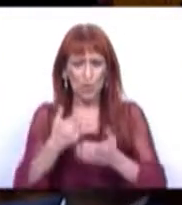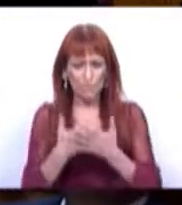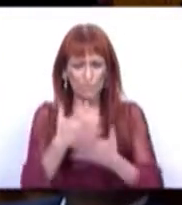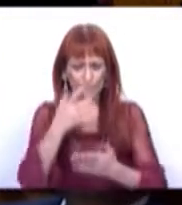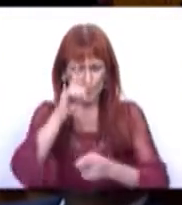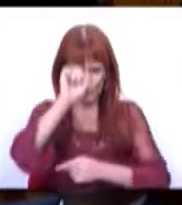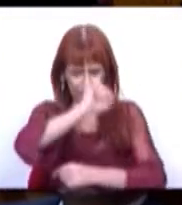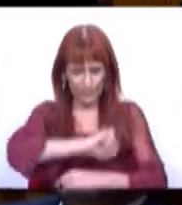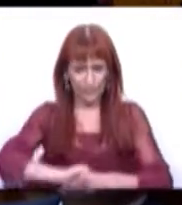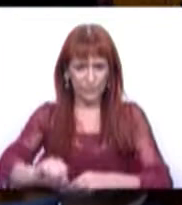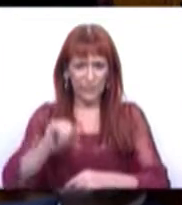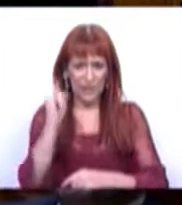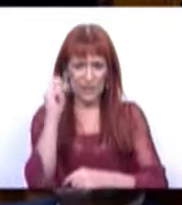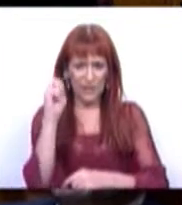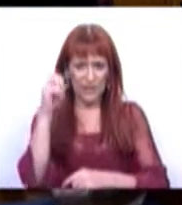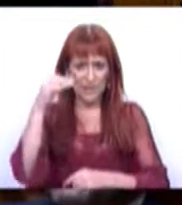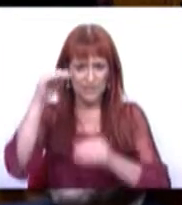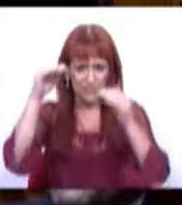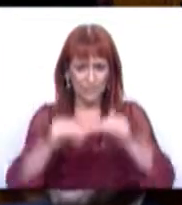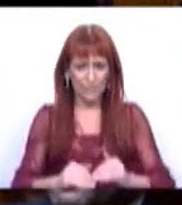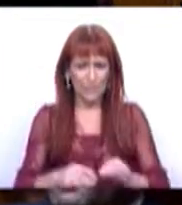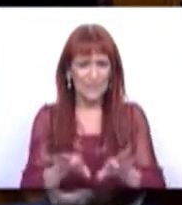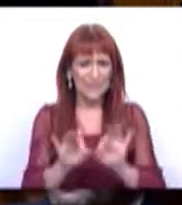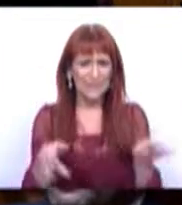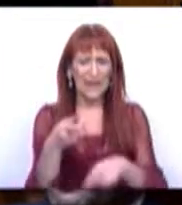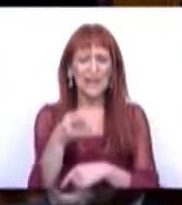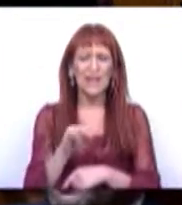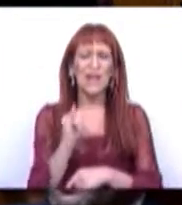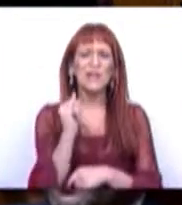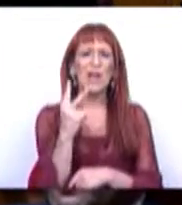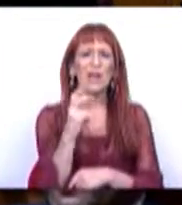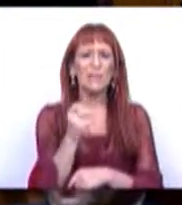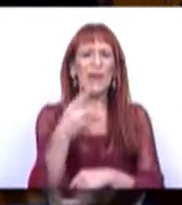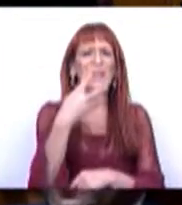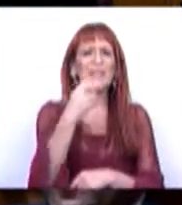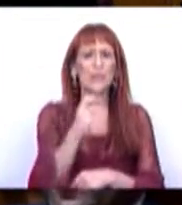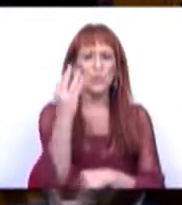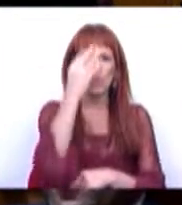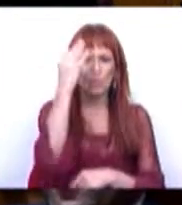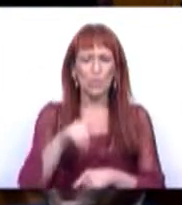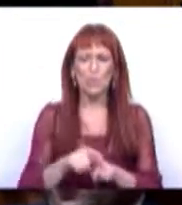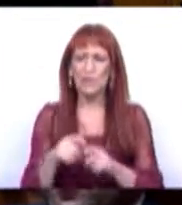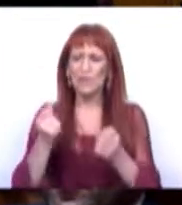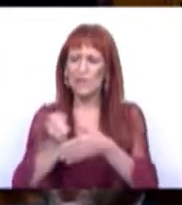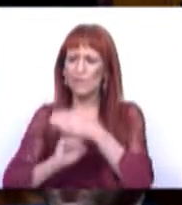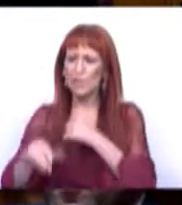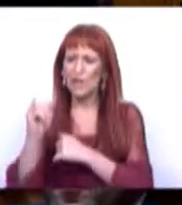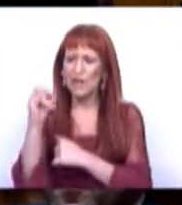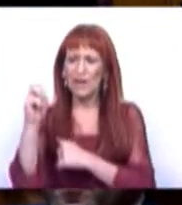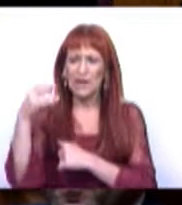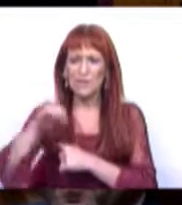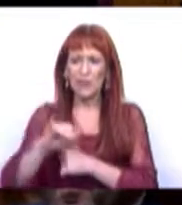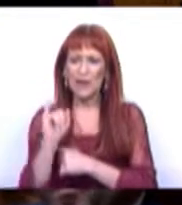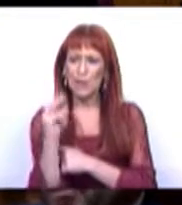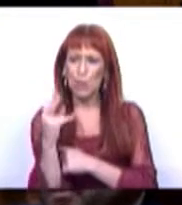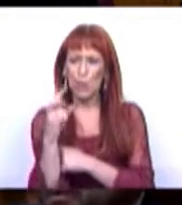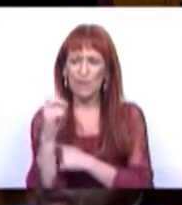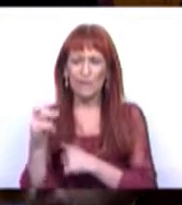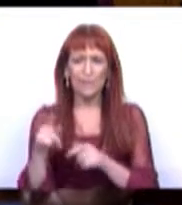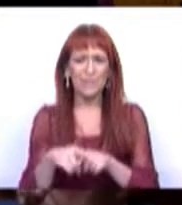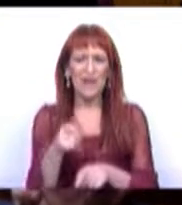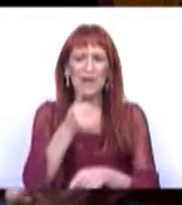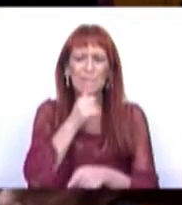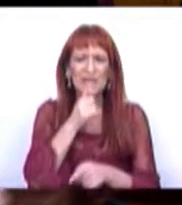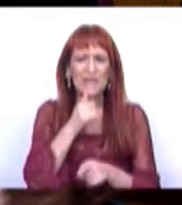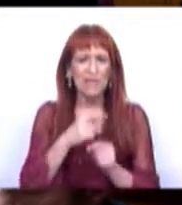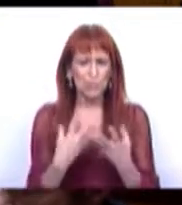destaco, que são do ISP equivalente à taxa de IVA para 13%, devolução do ISP do IVA,